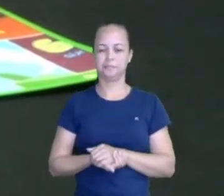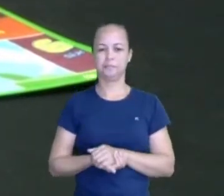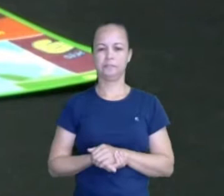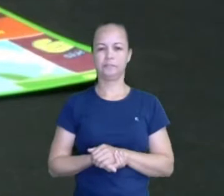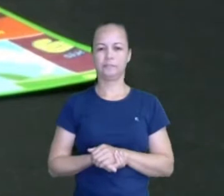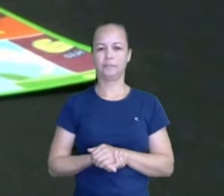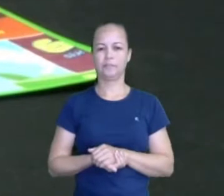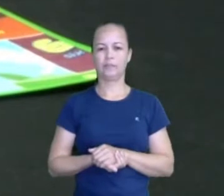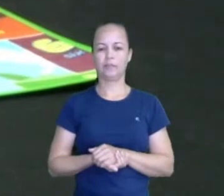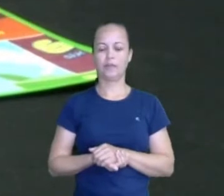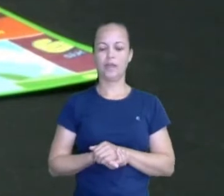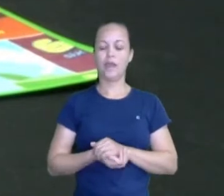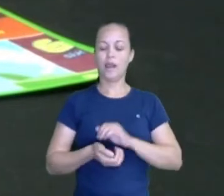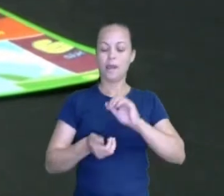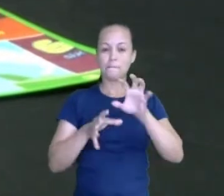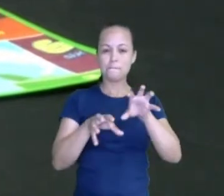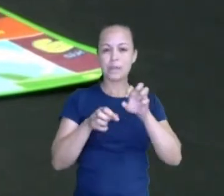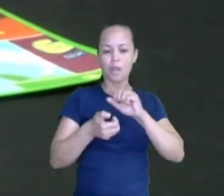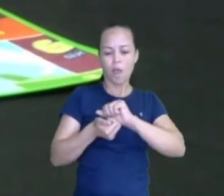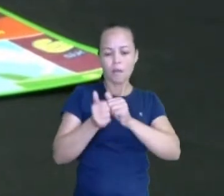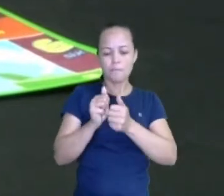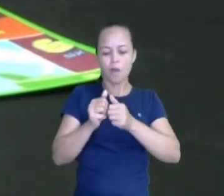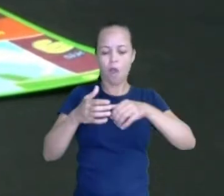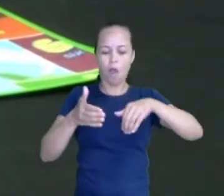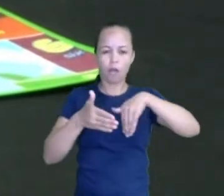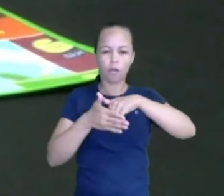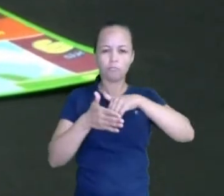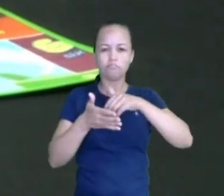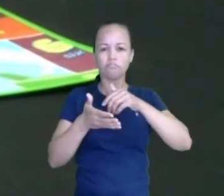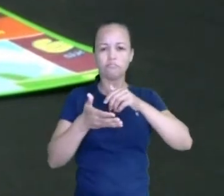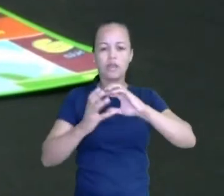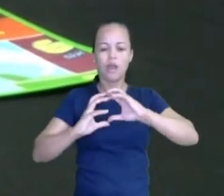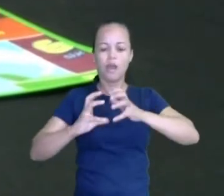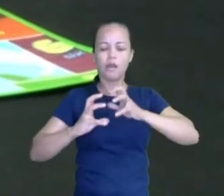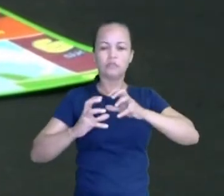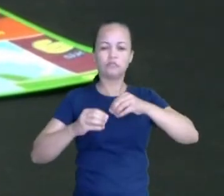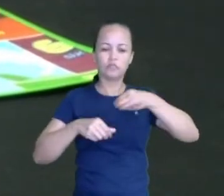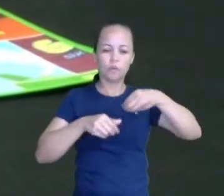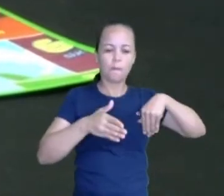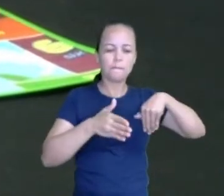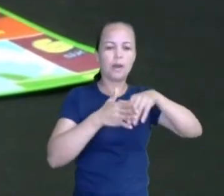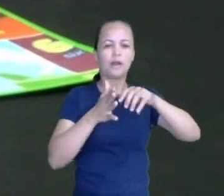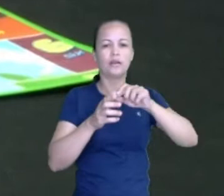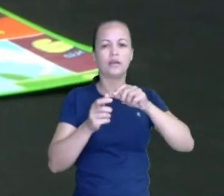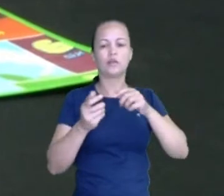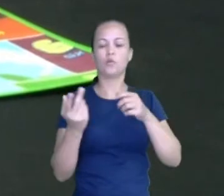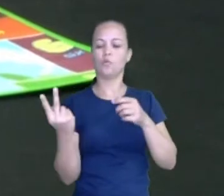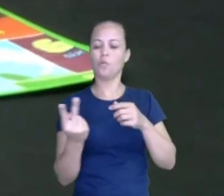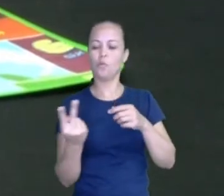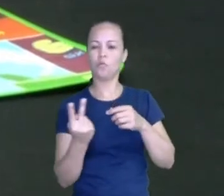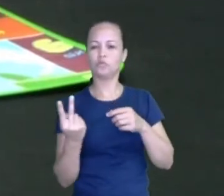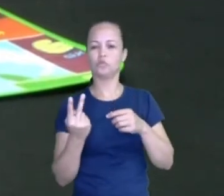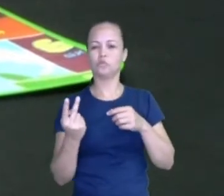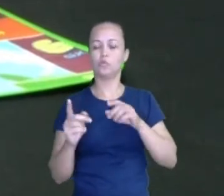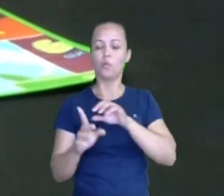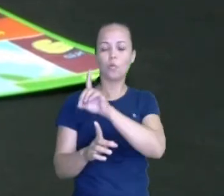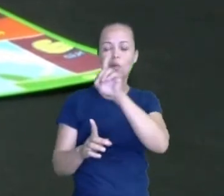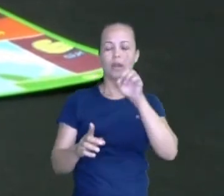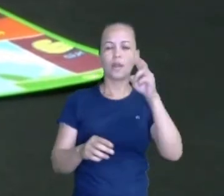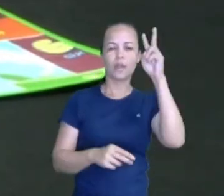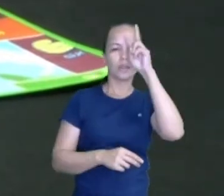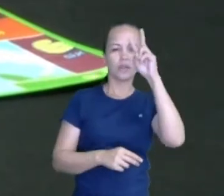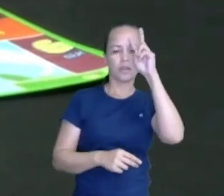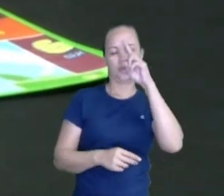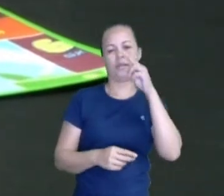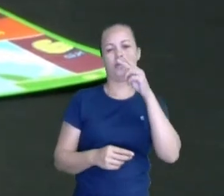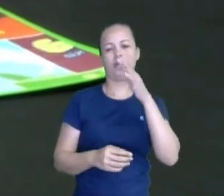Ela jogou a bola de futebol para Guilherme Augusto e lembrou do dia em que se conheceram e de todos os